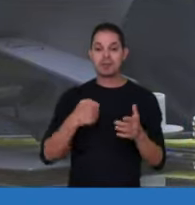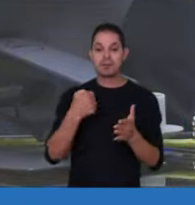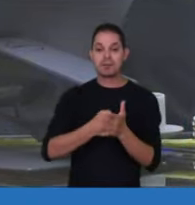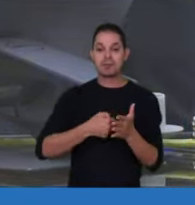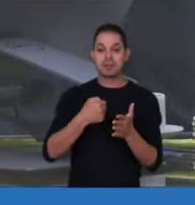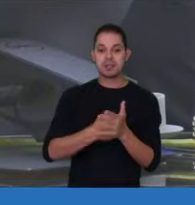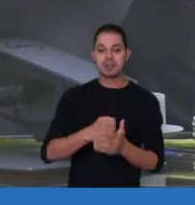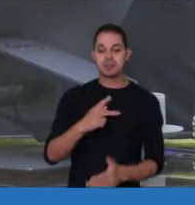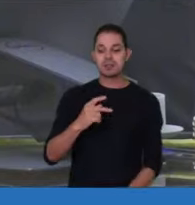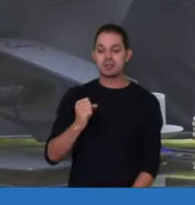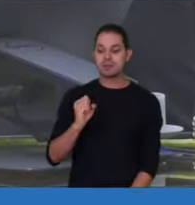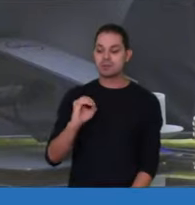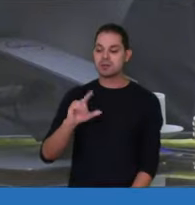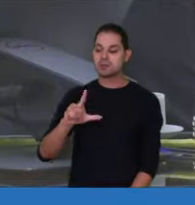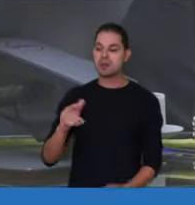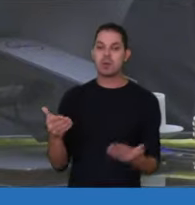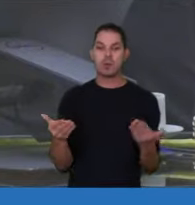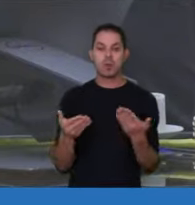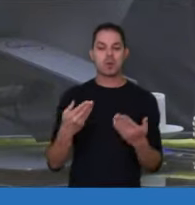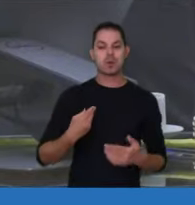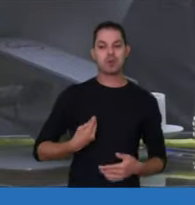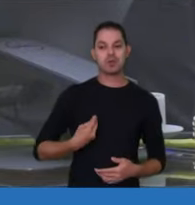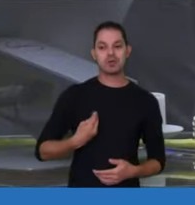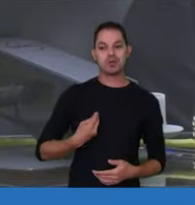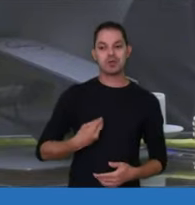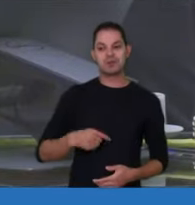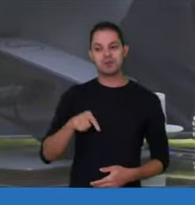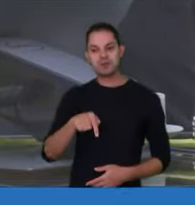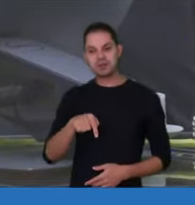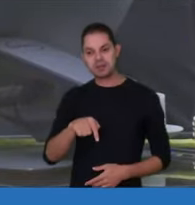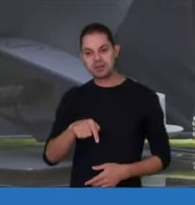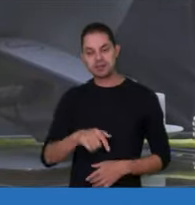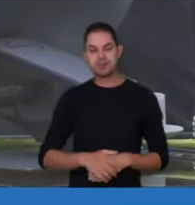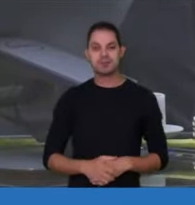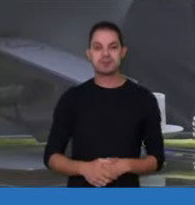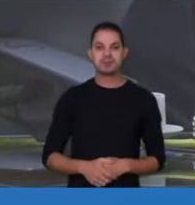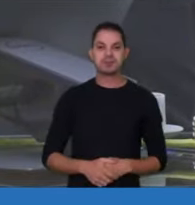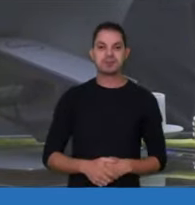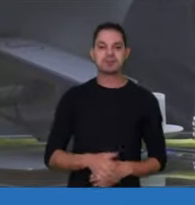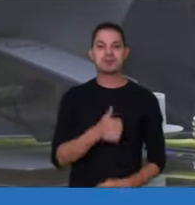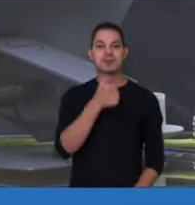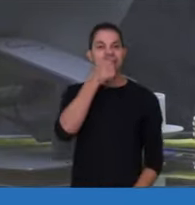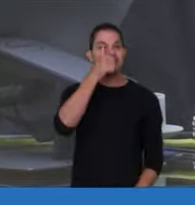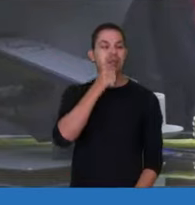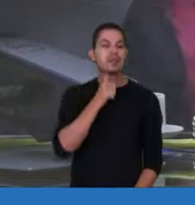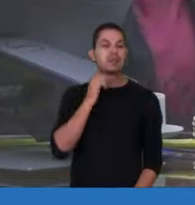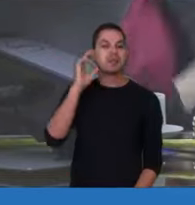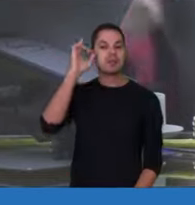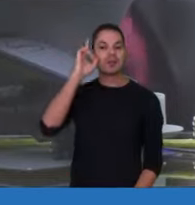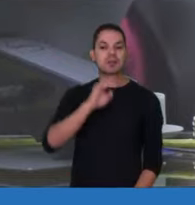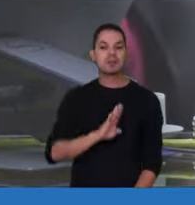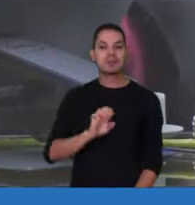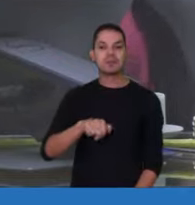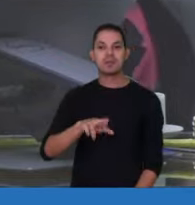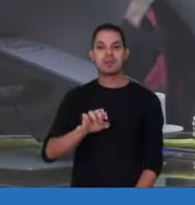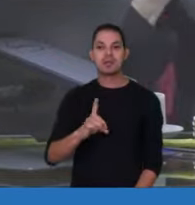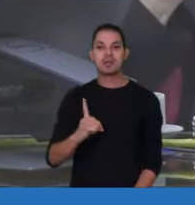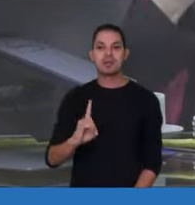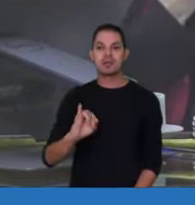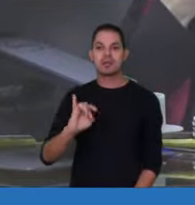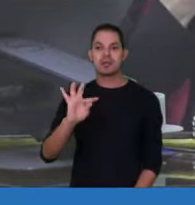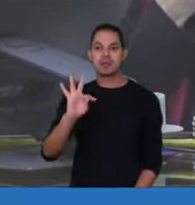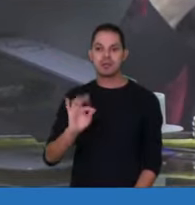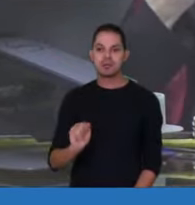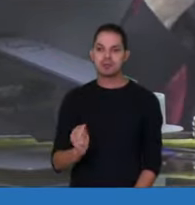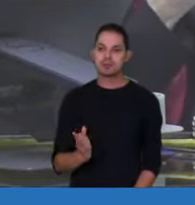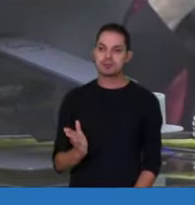que hoje aqui estão presentes e de todas as pessoas que compareceram a esse plenário. Bené, obrigada por abrir caminho, Benedita